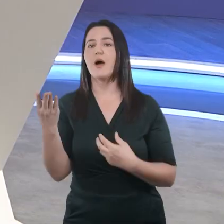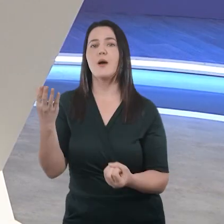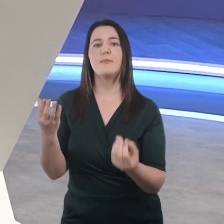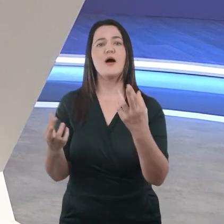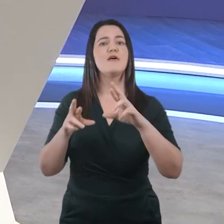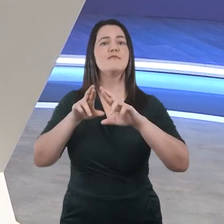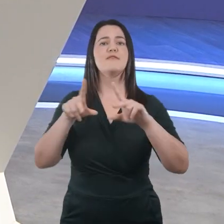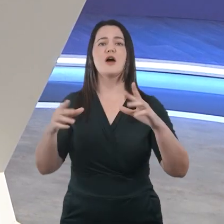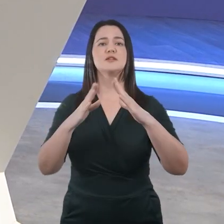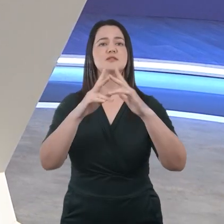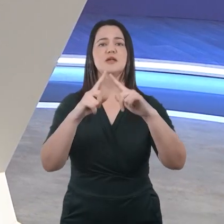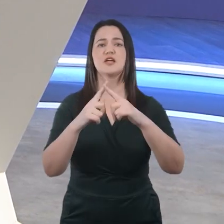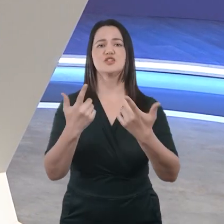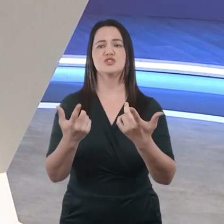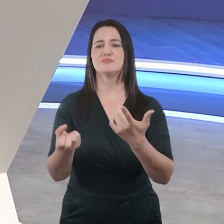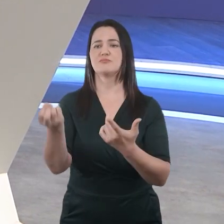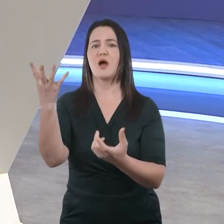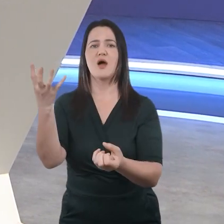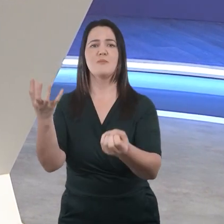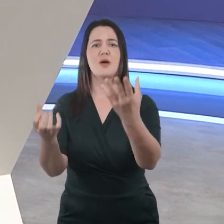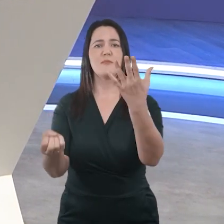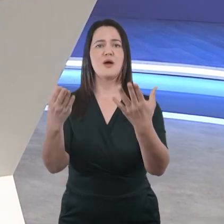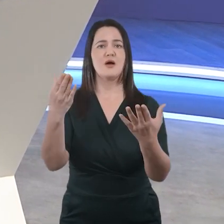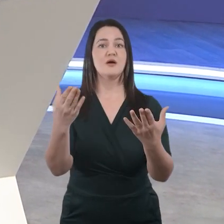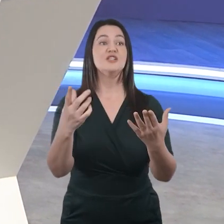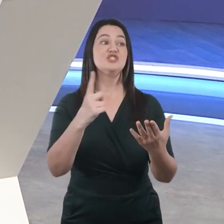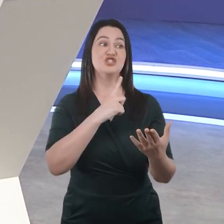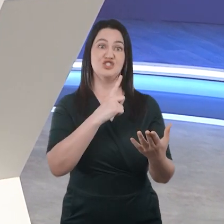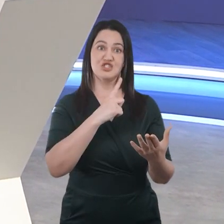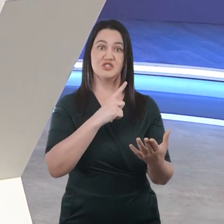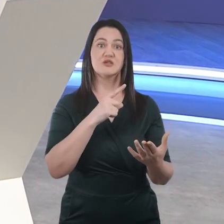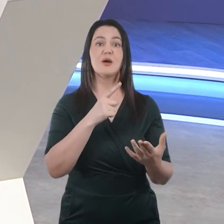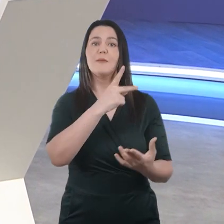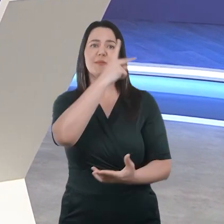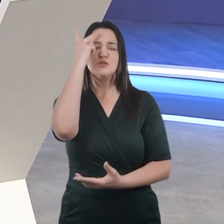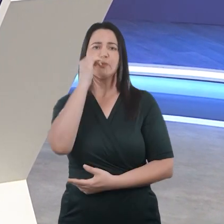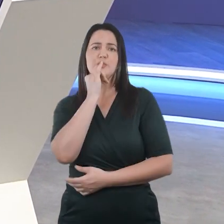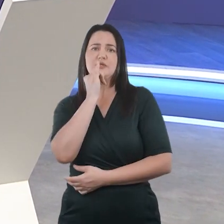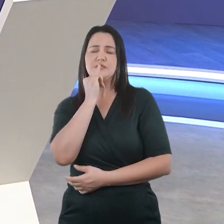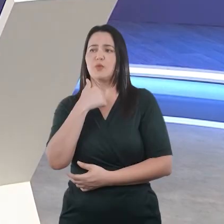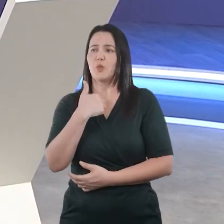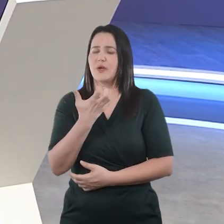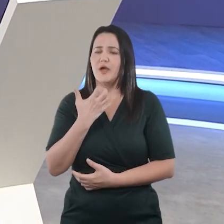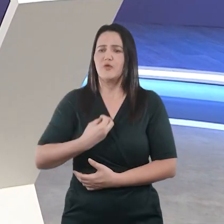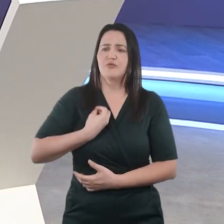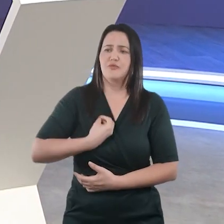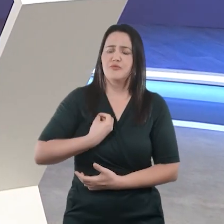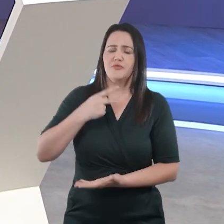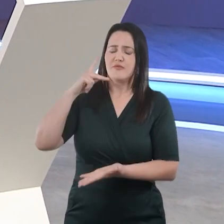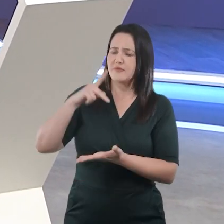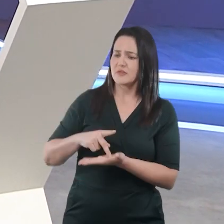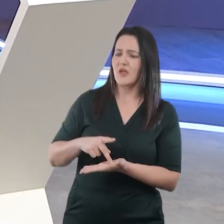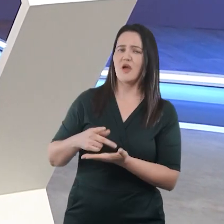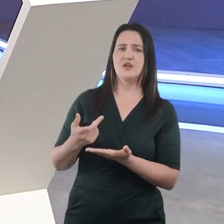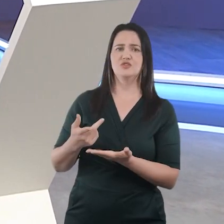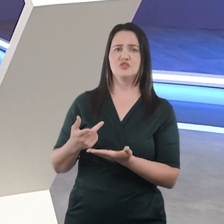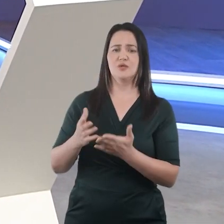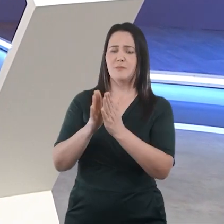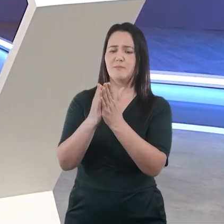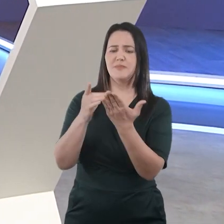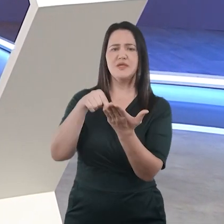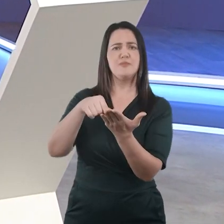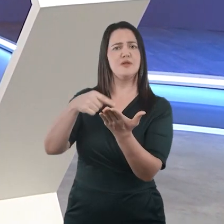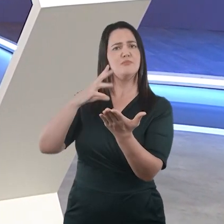passaram a surgir. Se era uma só igreja, agora aqueles que queriam viver a verdade, restaurar as verdades bíblicas,